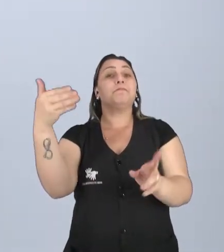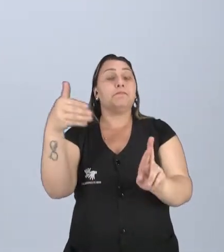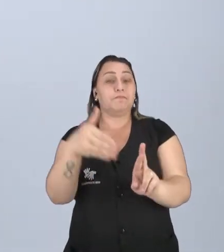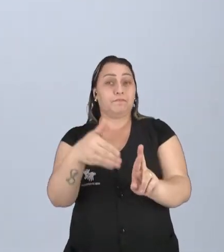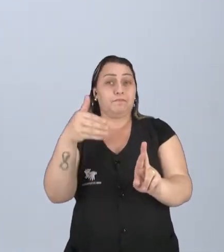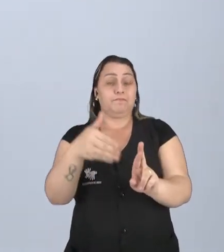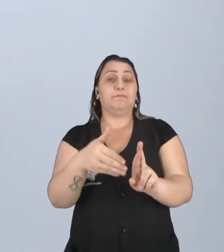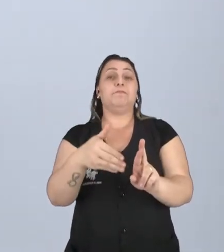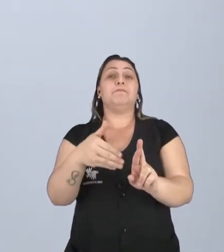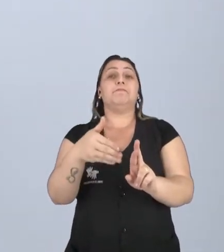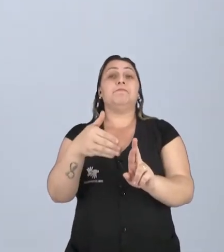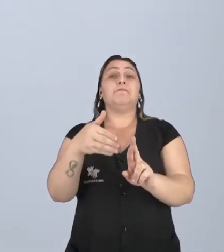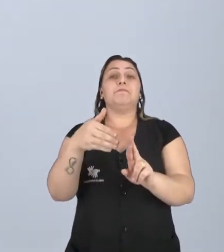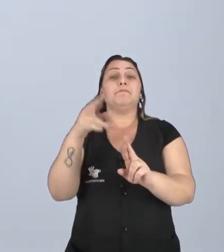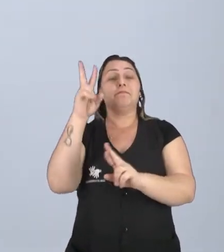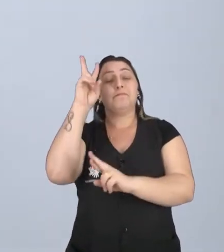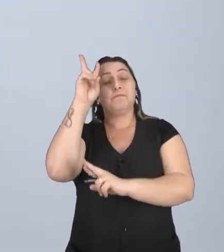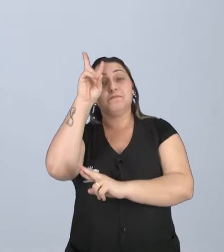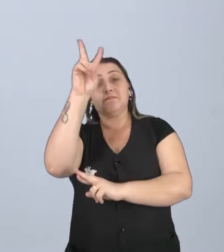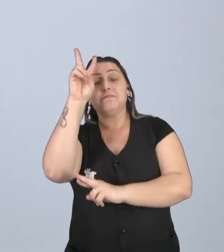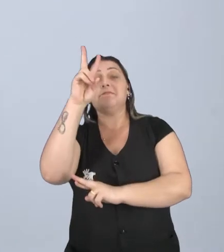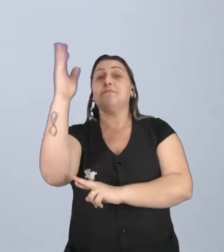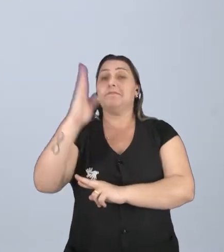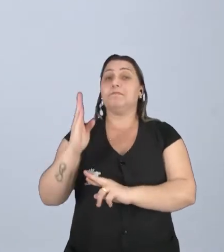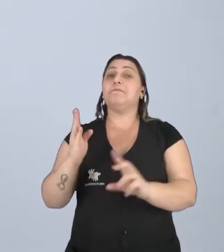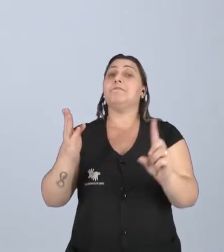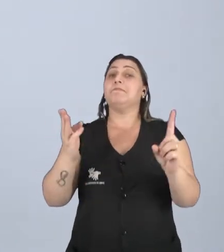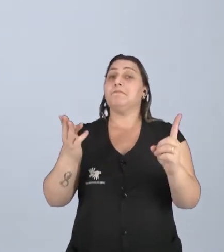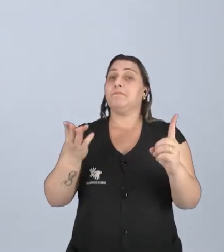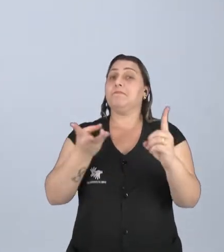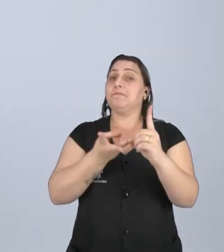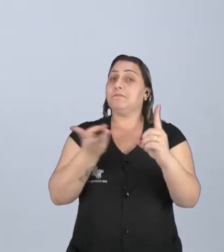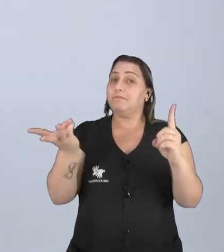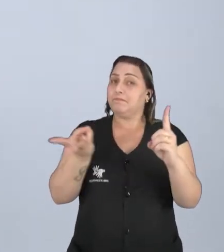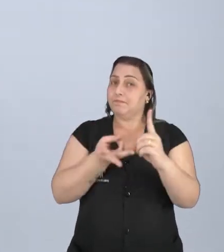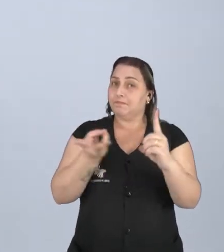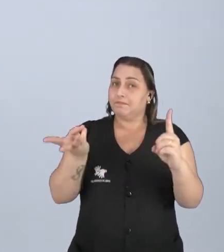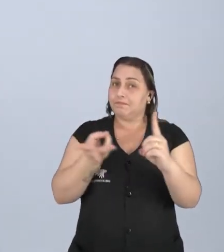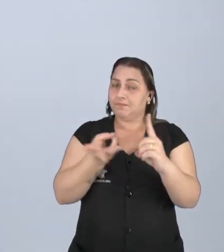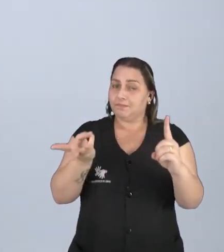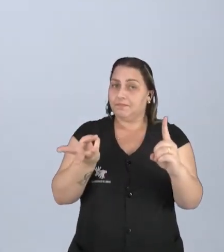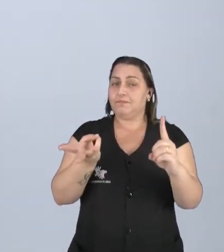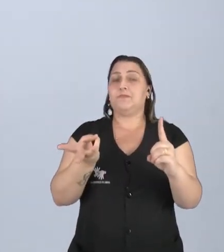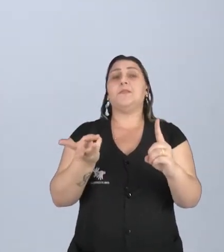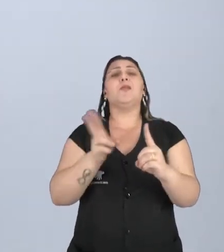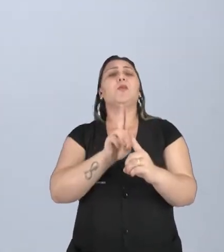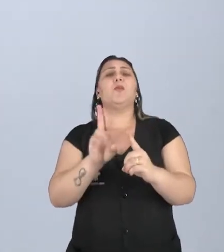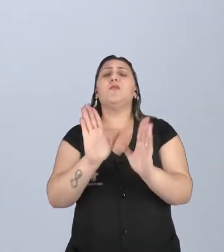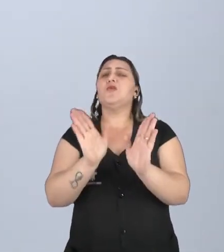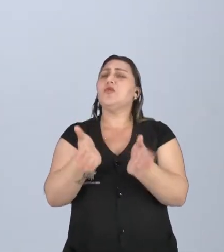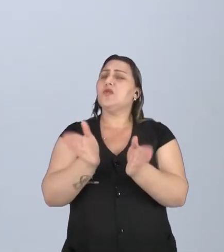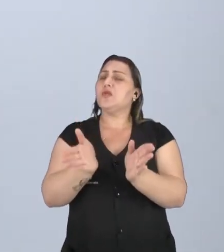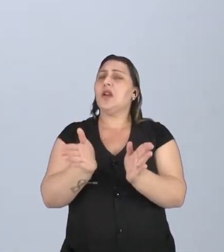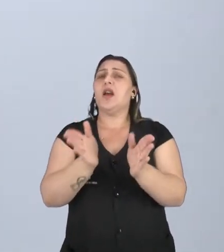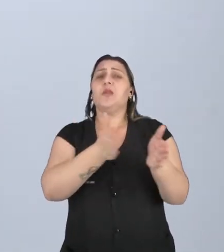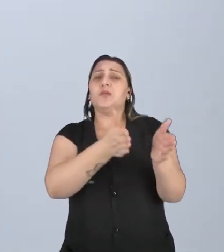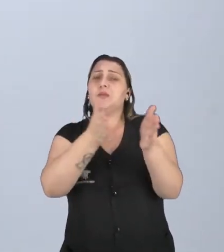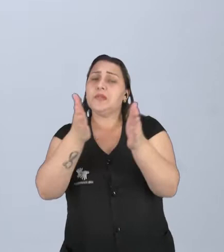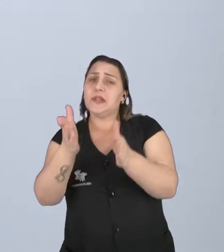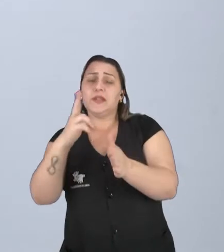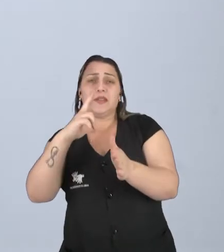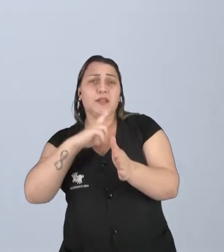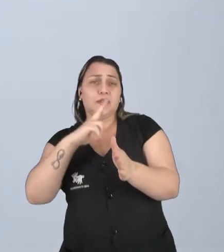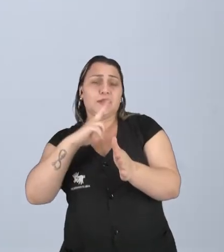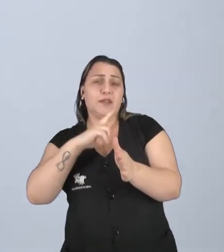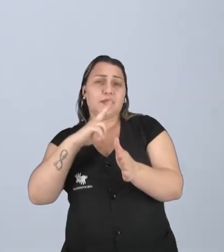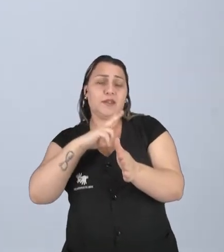período na história do Brasil conhecido como período regencial, né? O nome já diz, é um período onde nós vamos ter